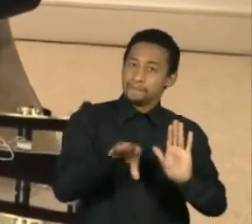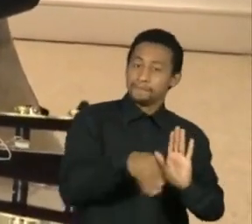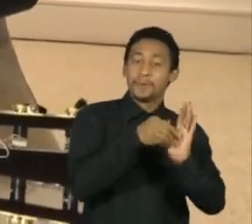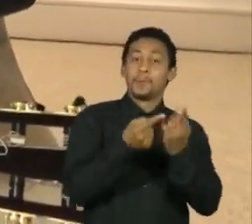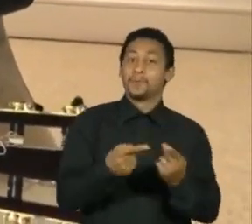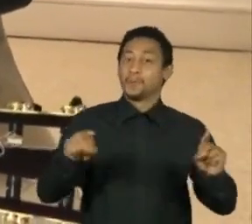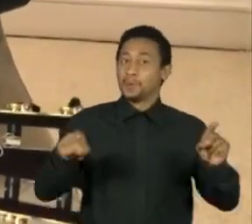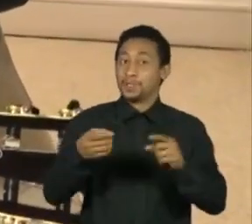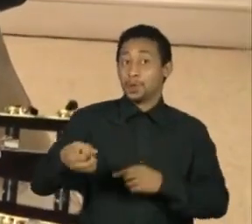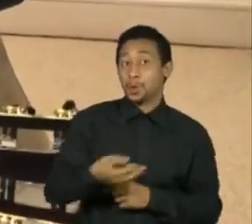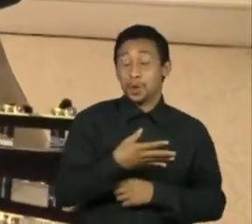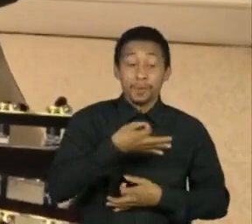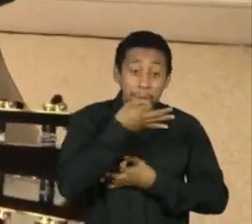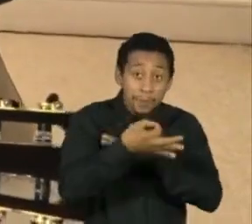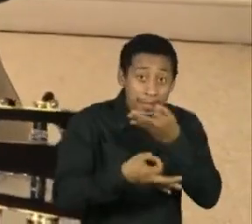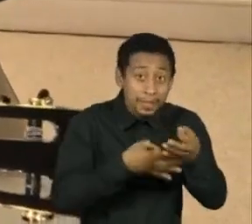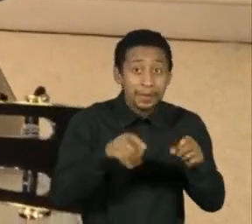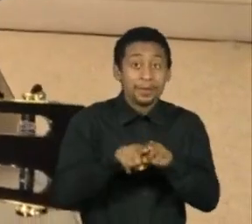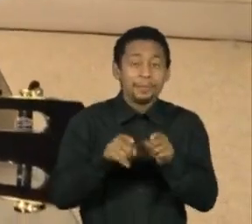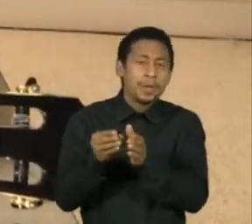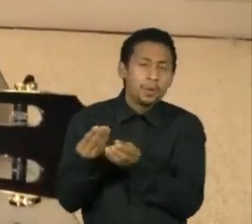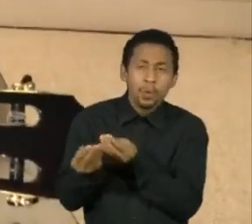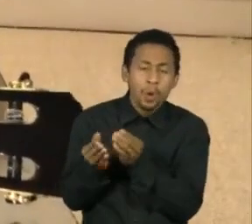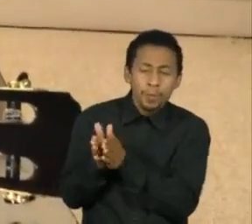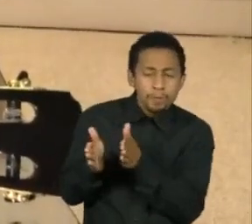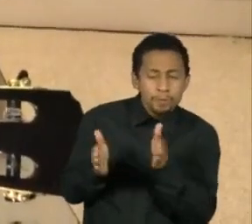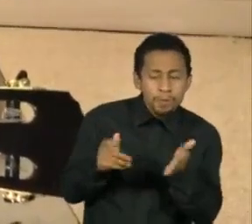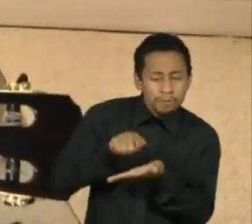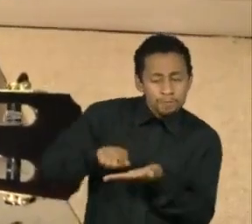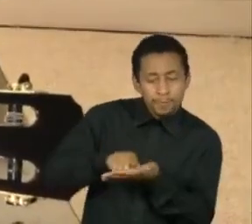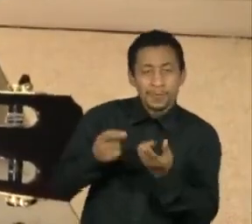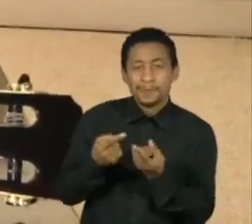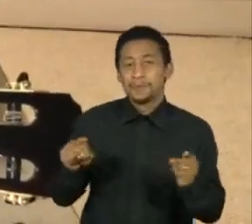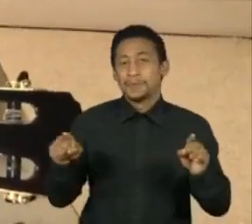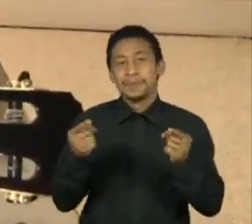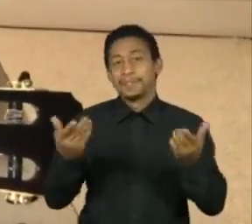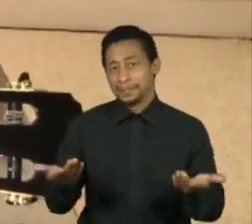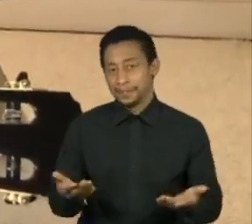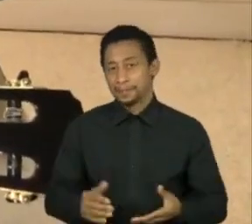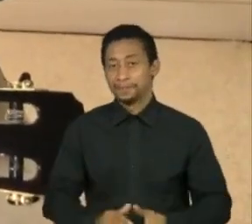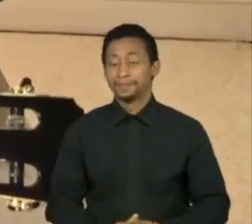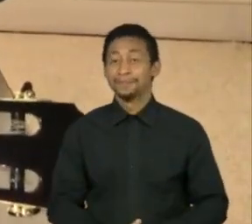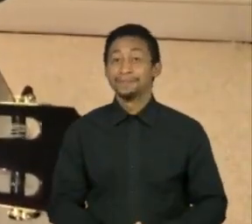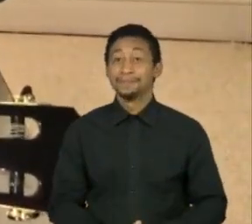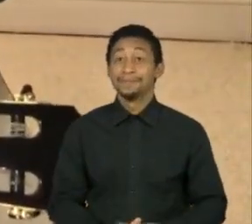recentes e comentários sobre o processo de criação das canções. Não há